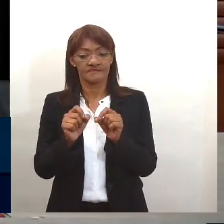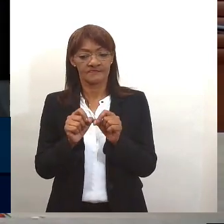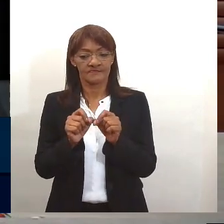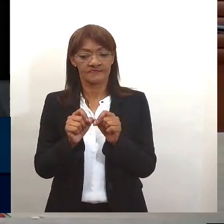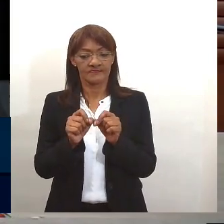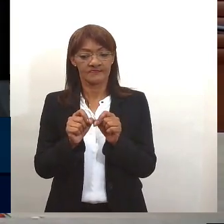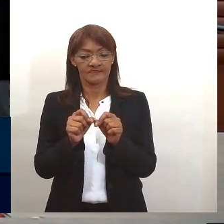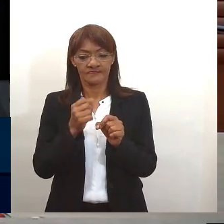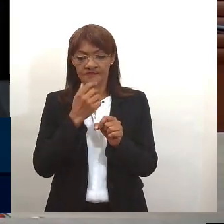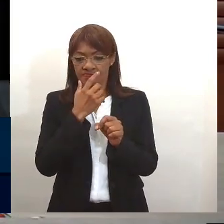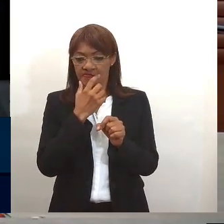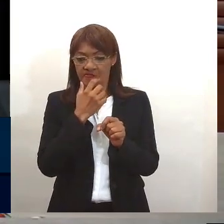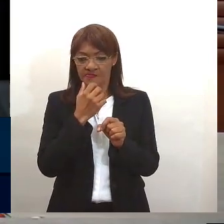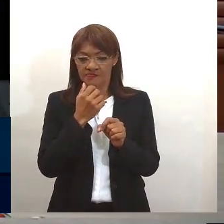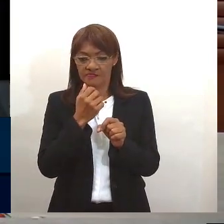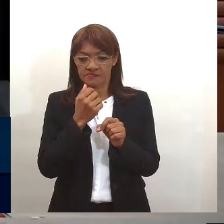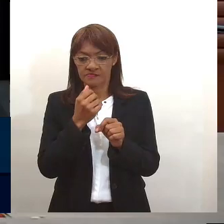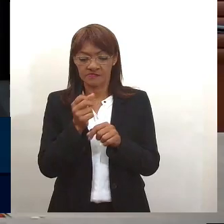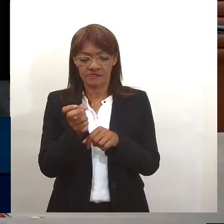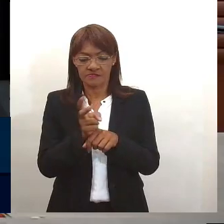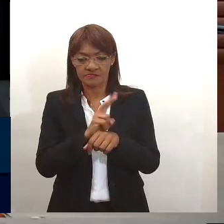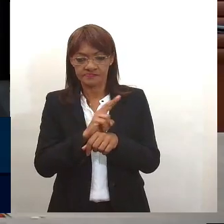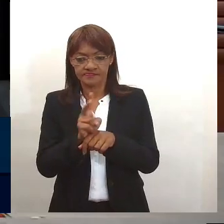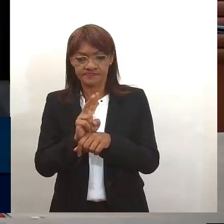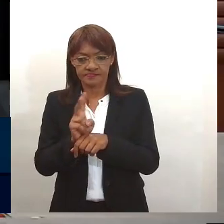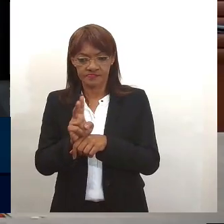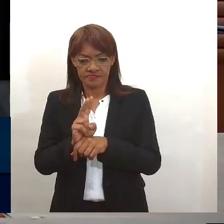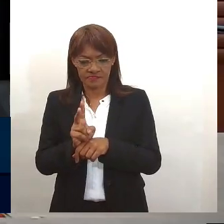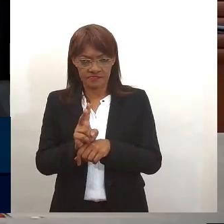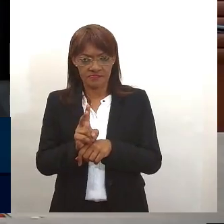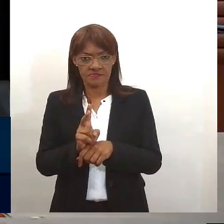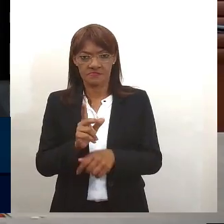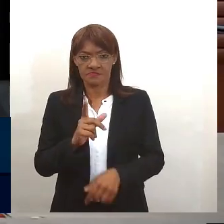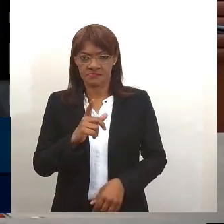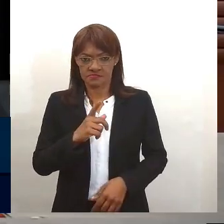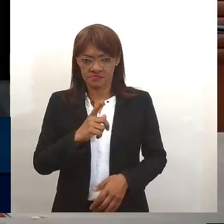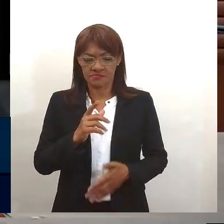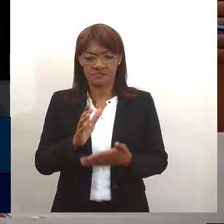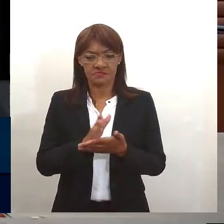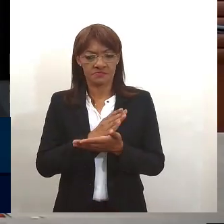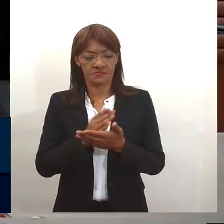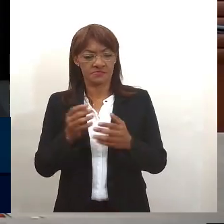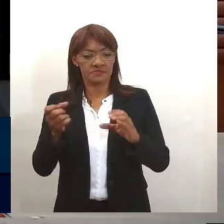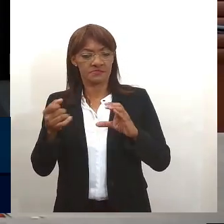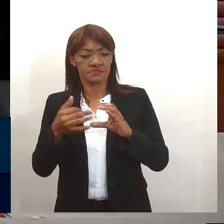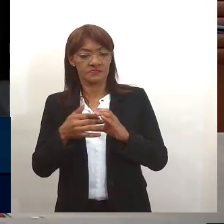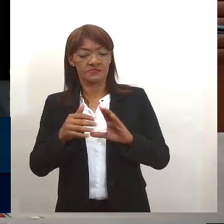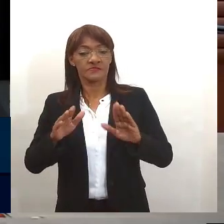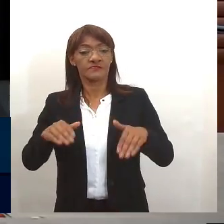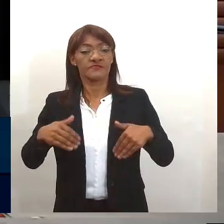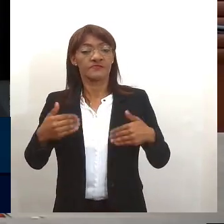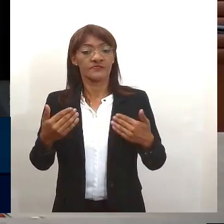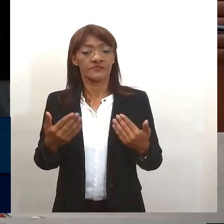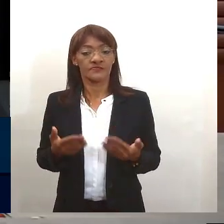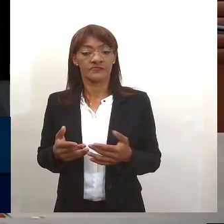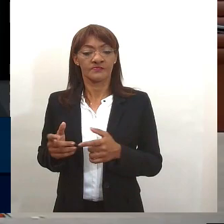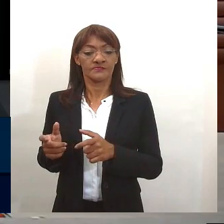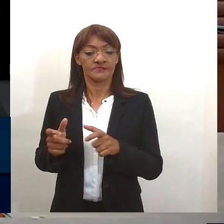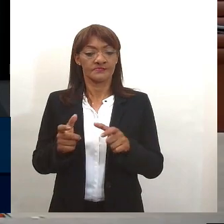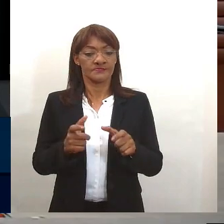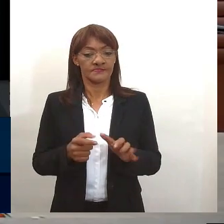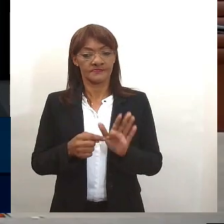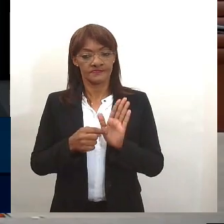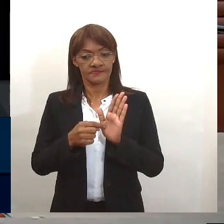fiscal. Se tem alguns dados, quais são os setores que apresentam os maiores índices, né, e